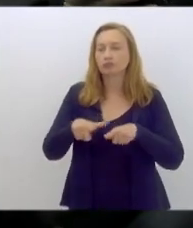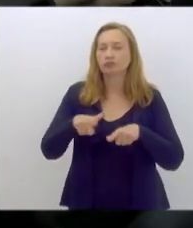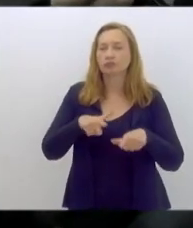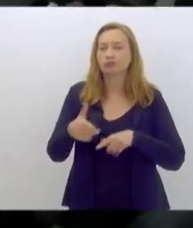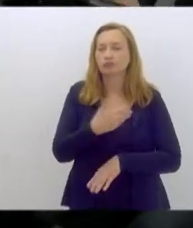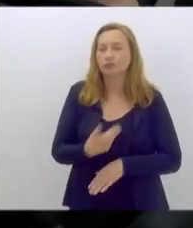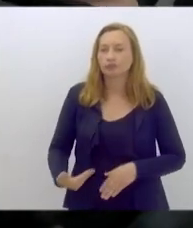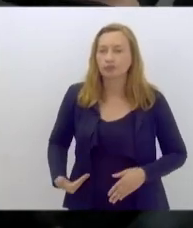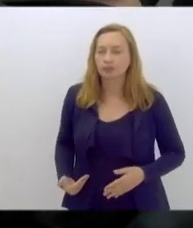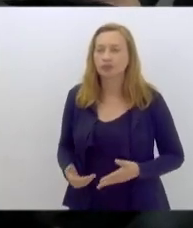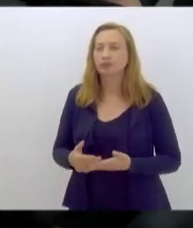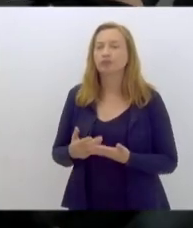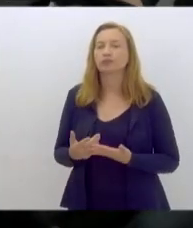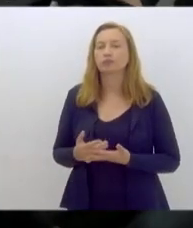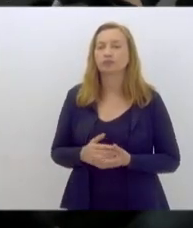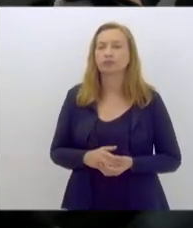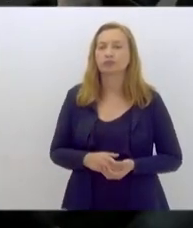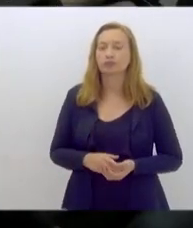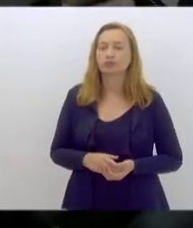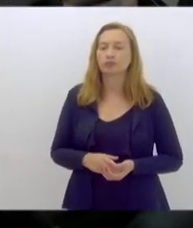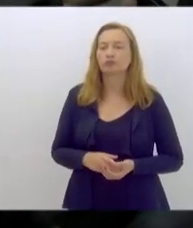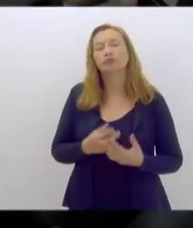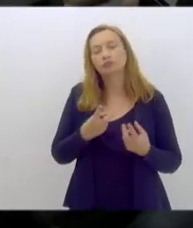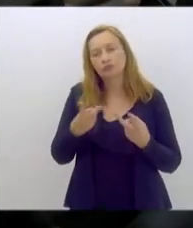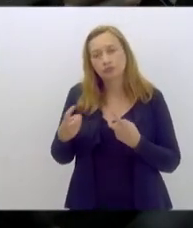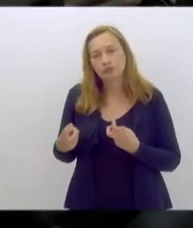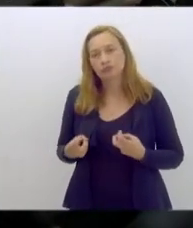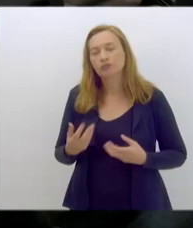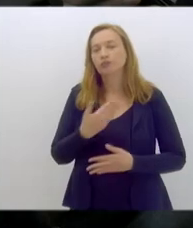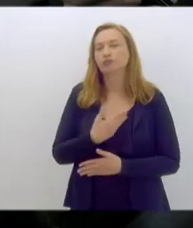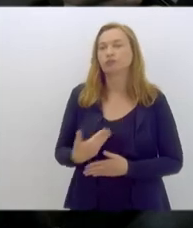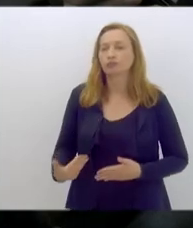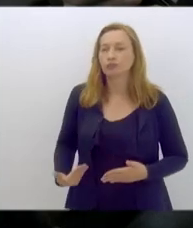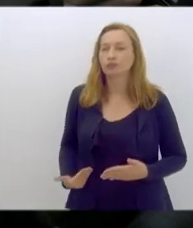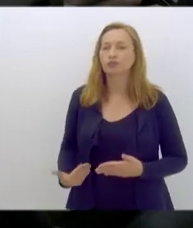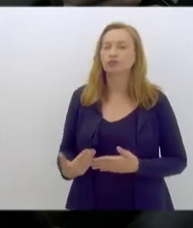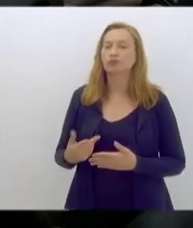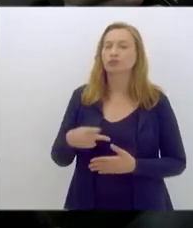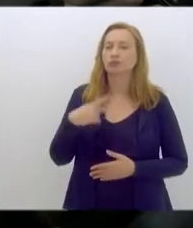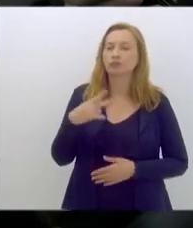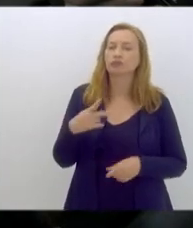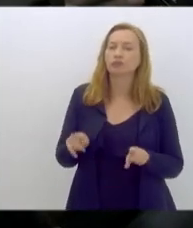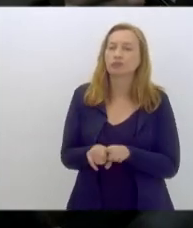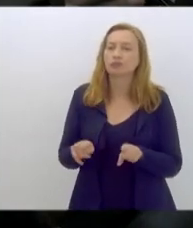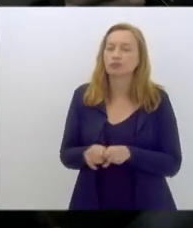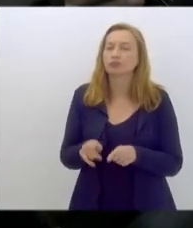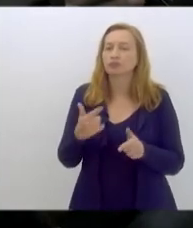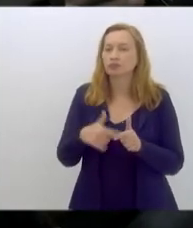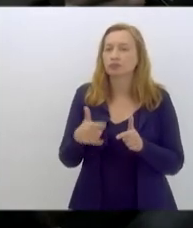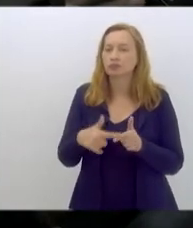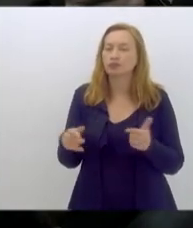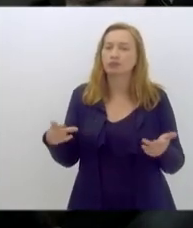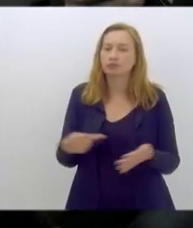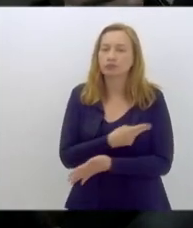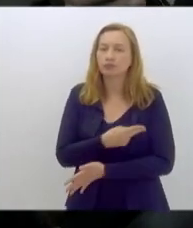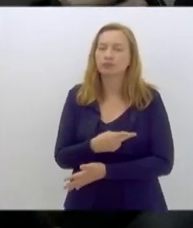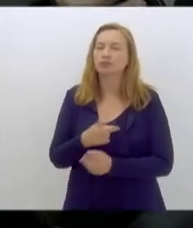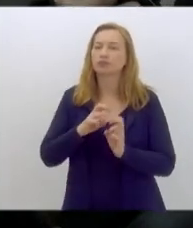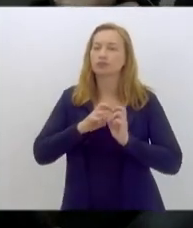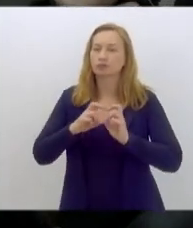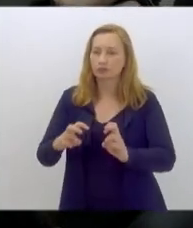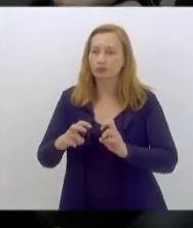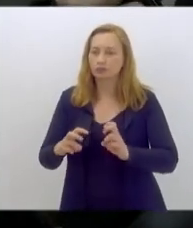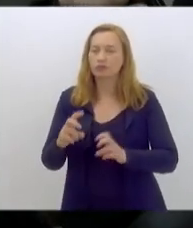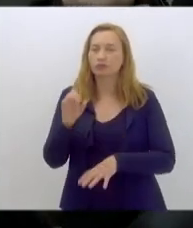é notório e o governador até se insurgiu conta também os problemas que aconteceram nos trens